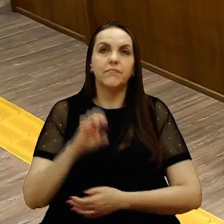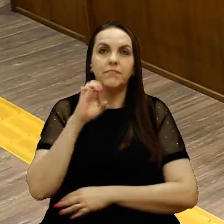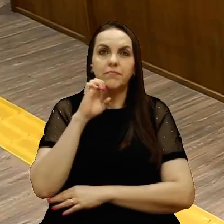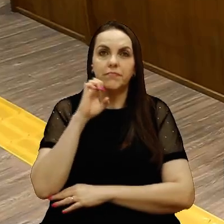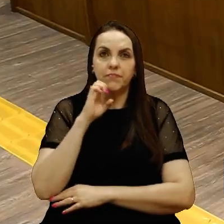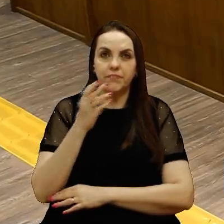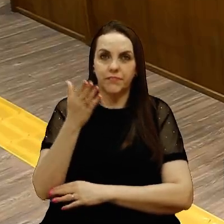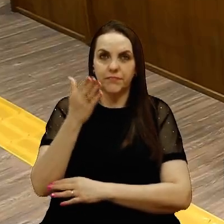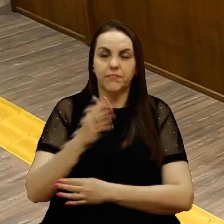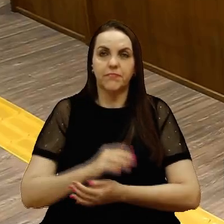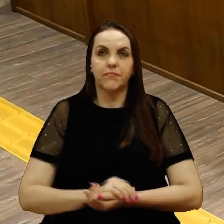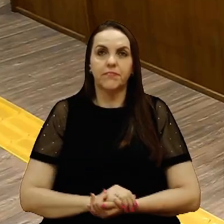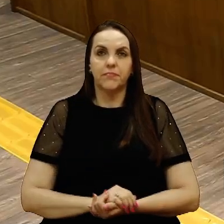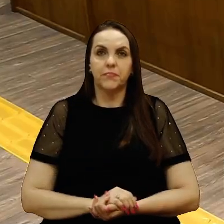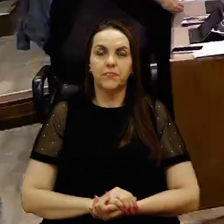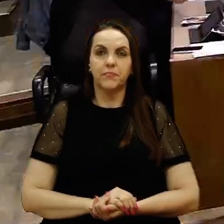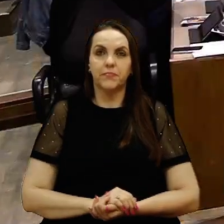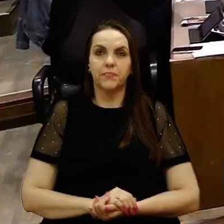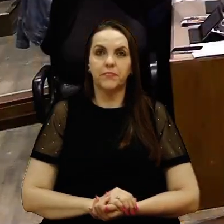Com a palavra.